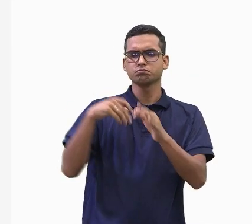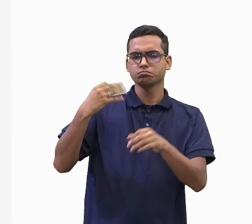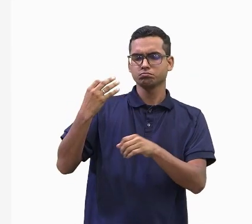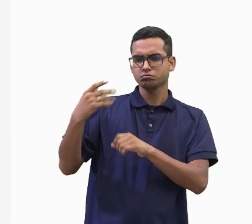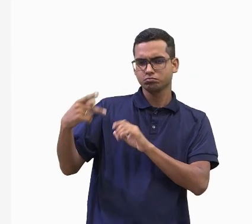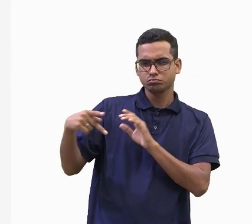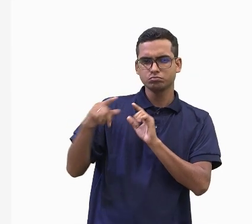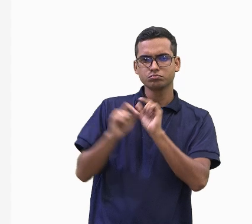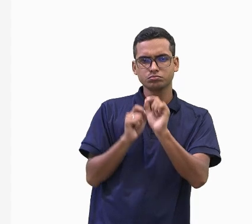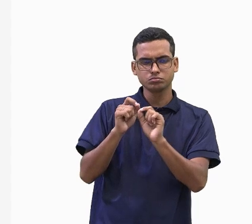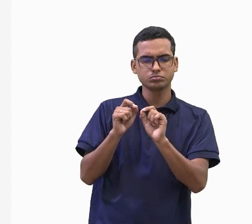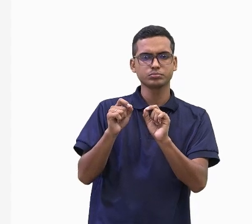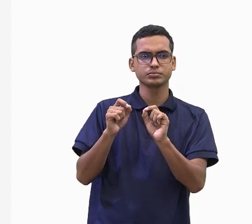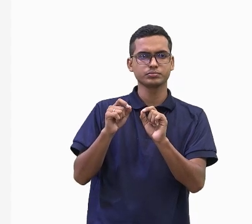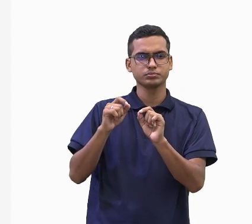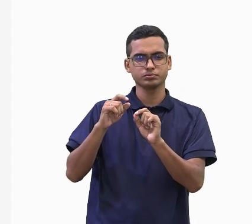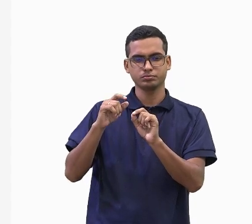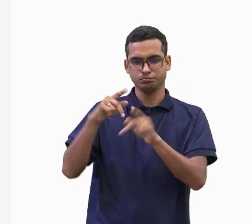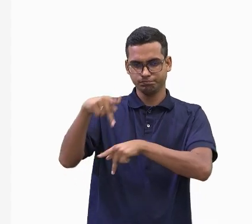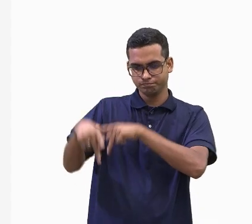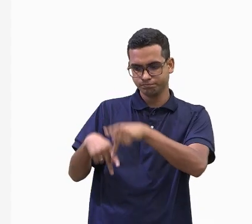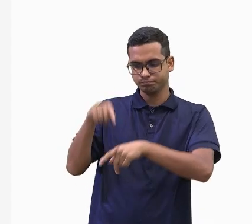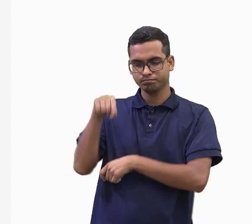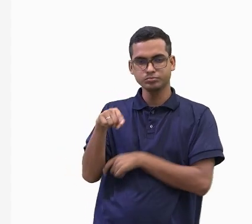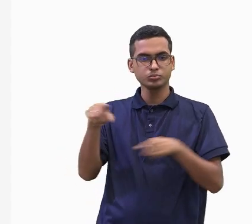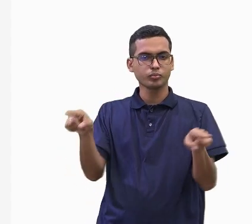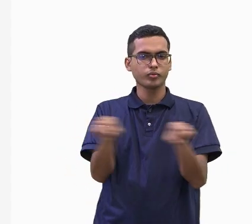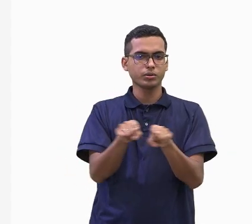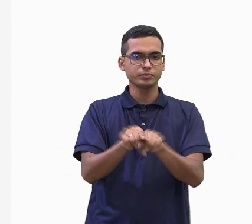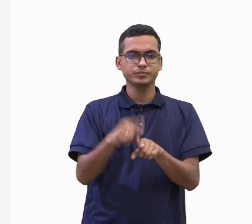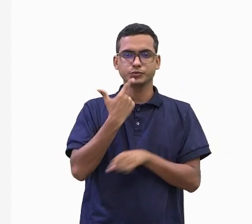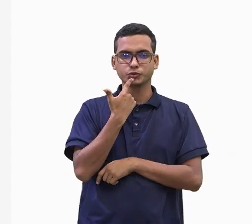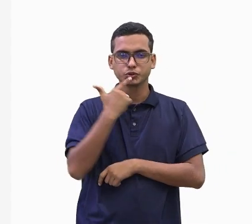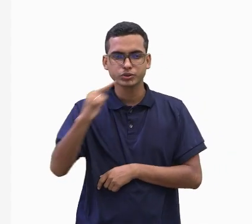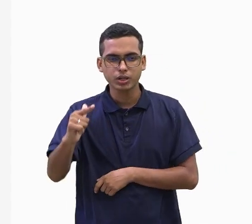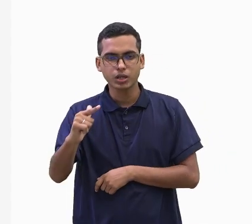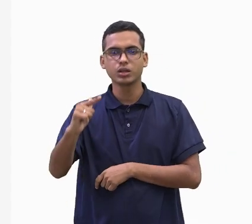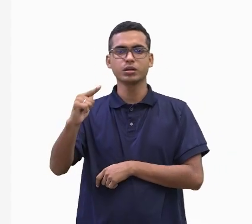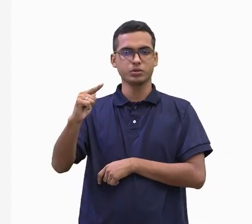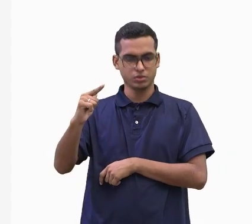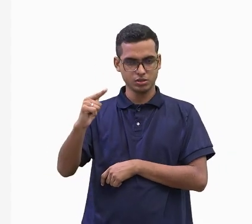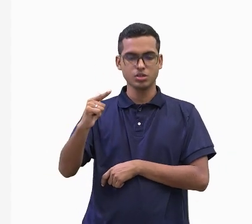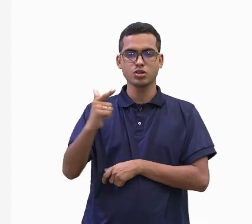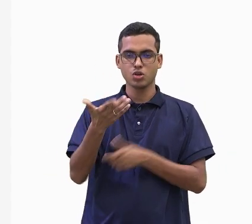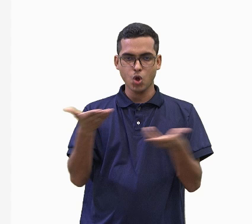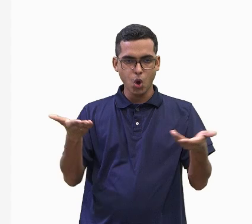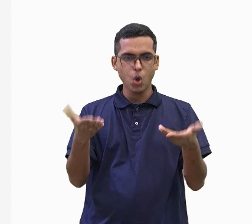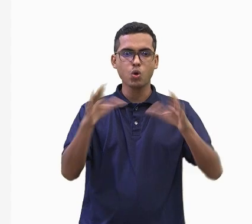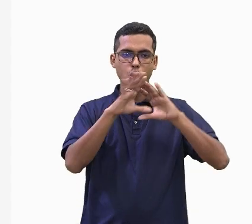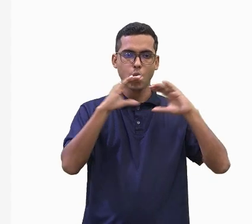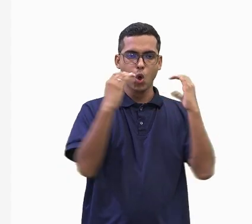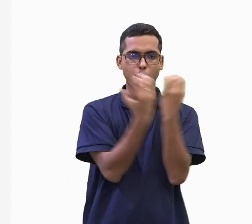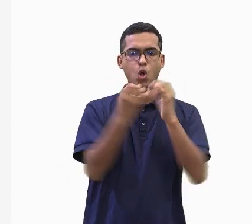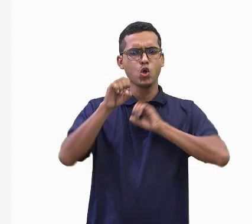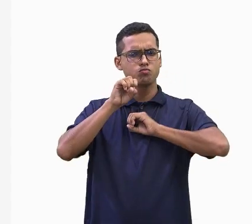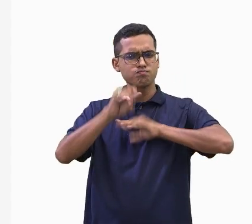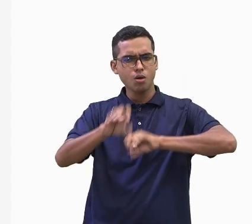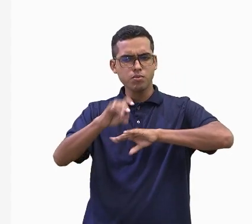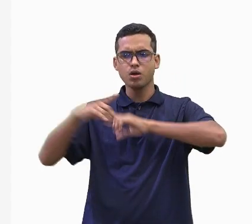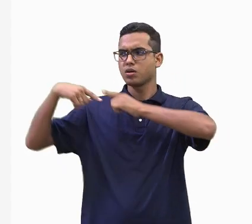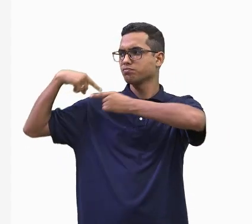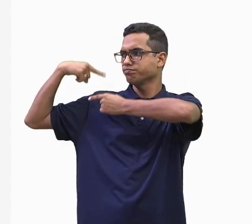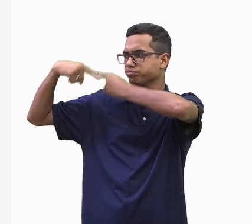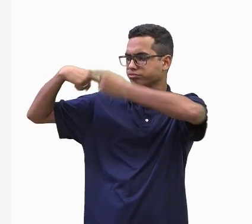falei, o mapudungu, até hoje ela é falada por diversas comunidades, é ensinada às gerações